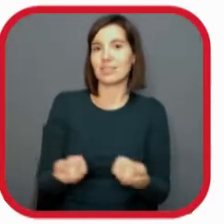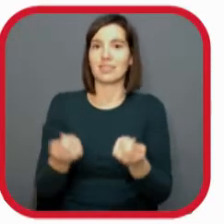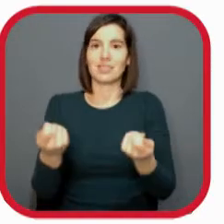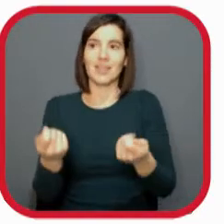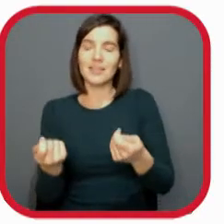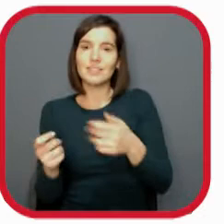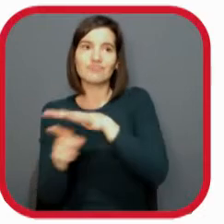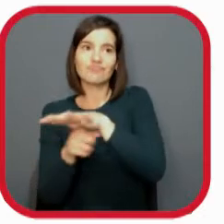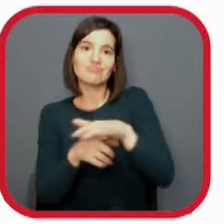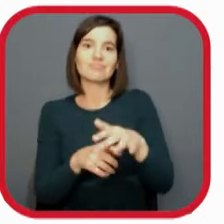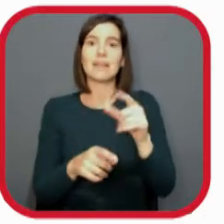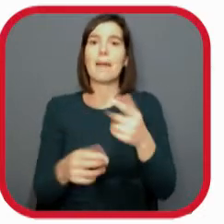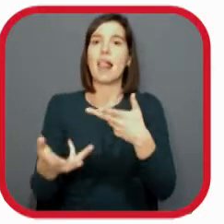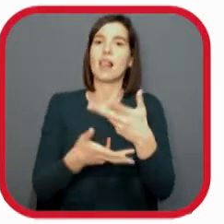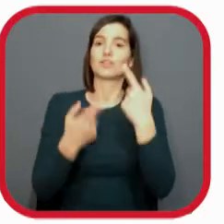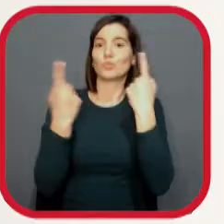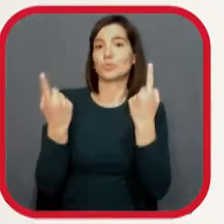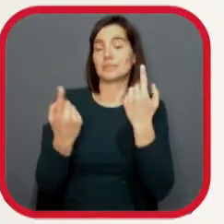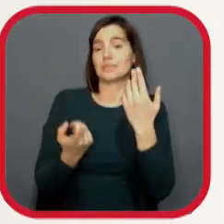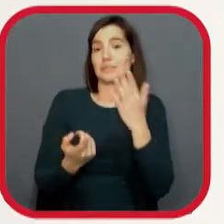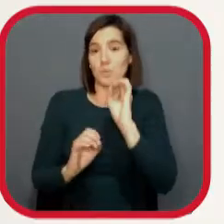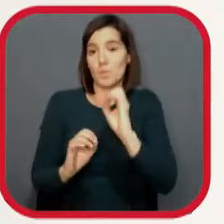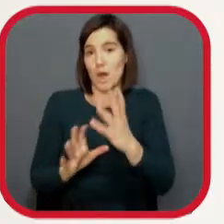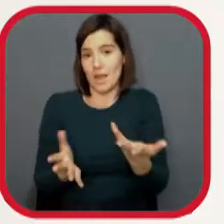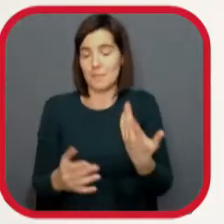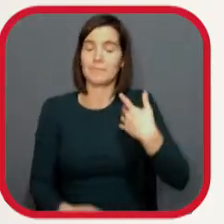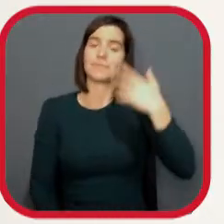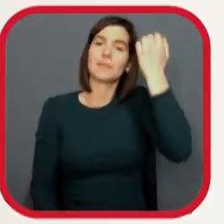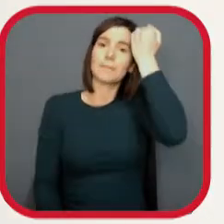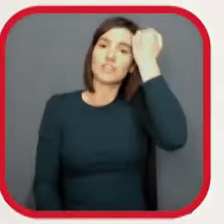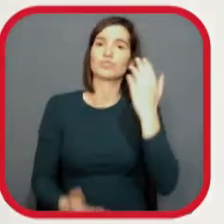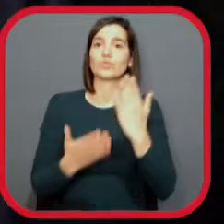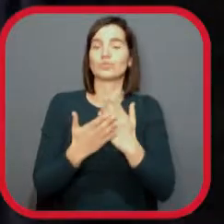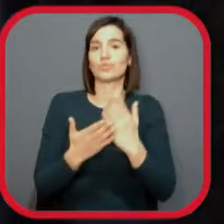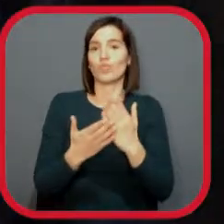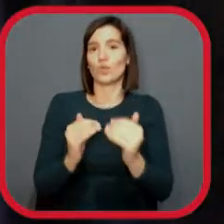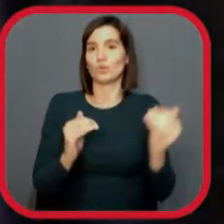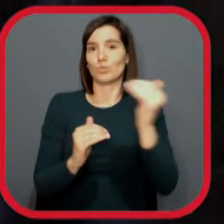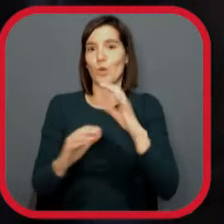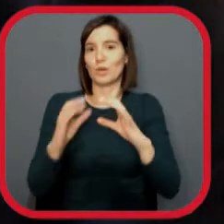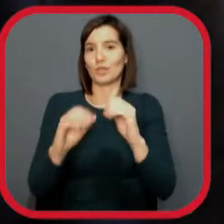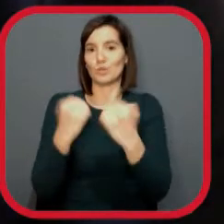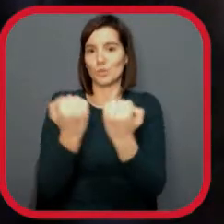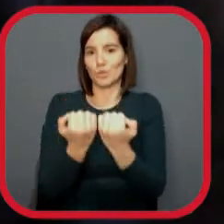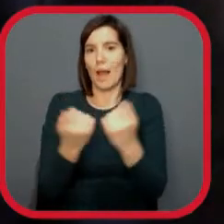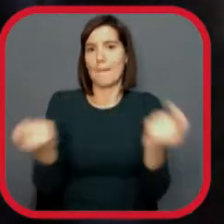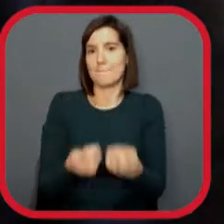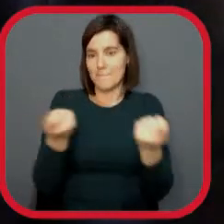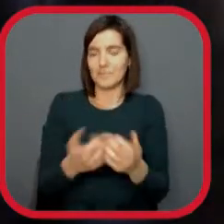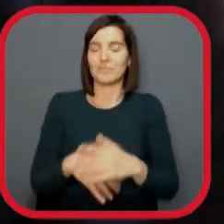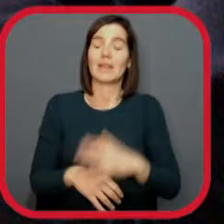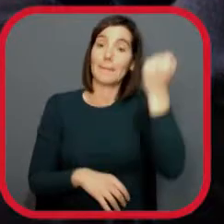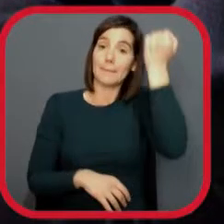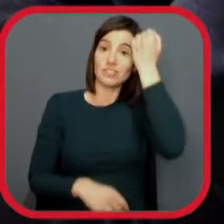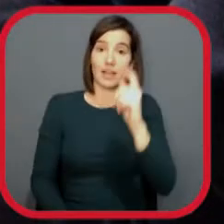e da publicidade e especialmente das relações públicas. Sou mestre em Publicidade e Marketing pela Escola Superior de Comunicação Social. Os